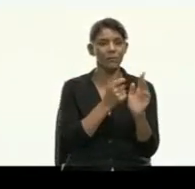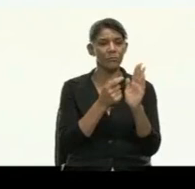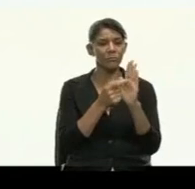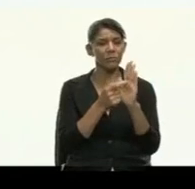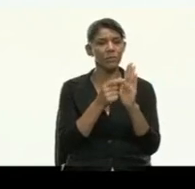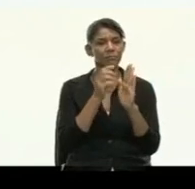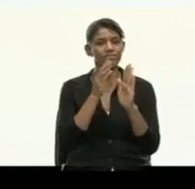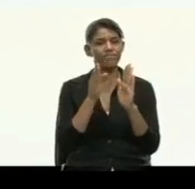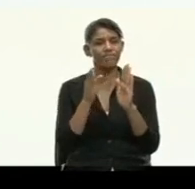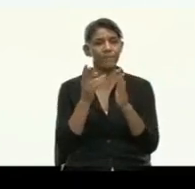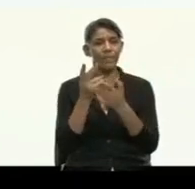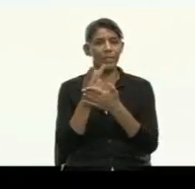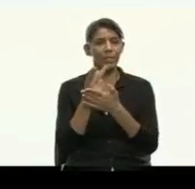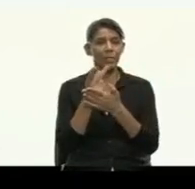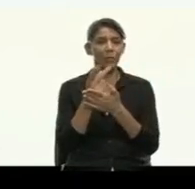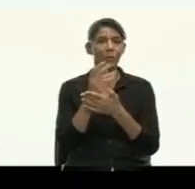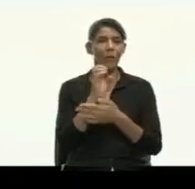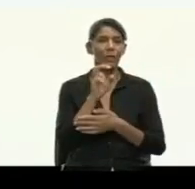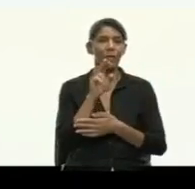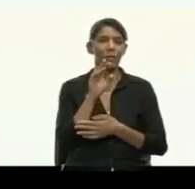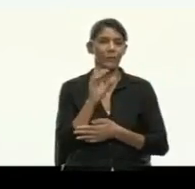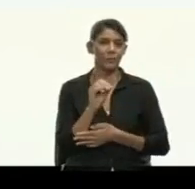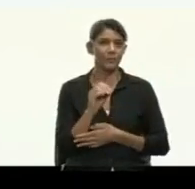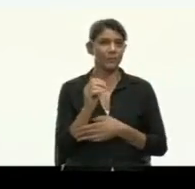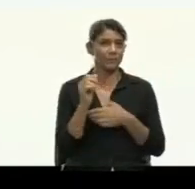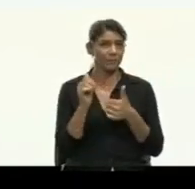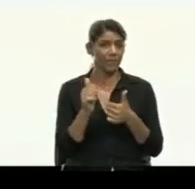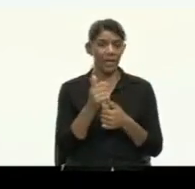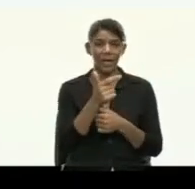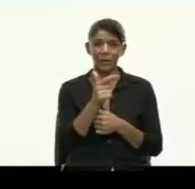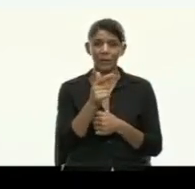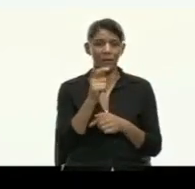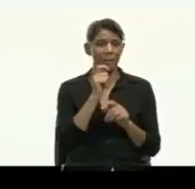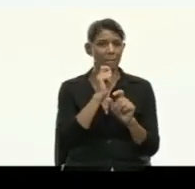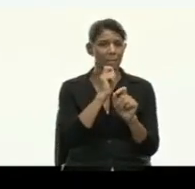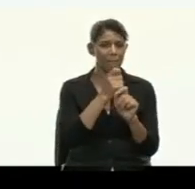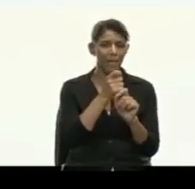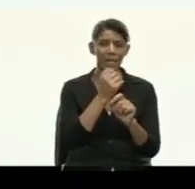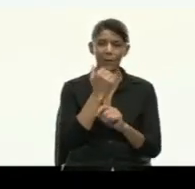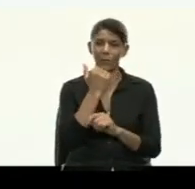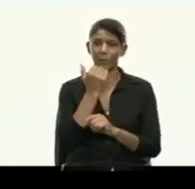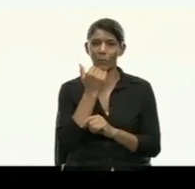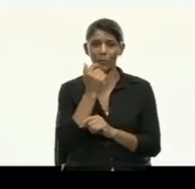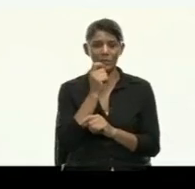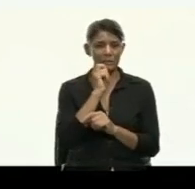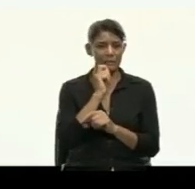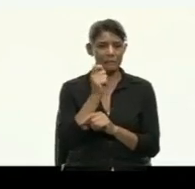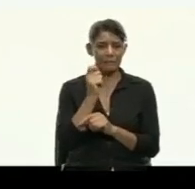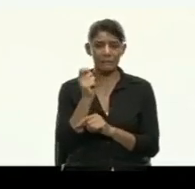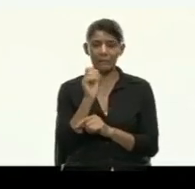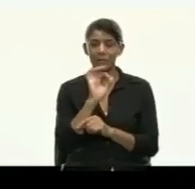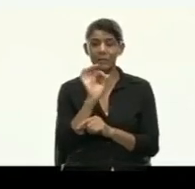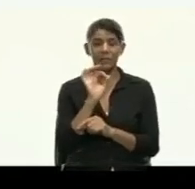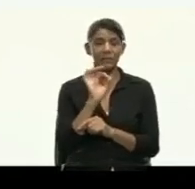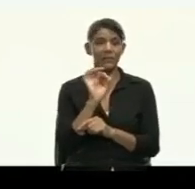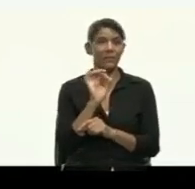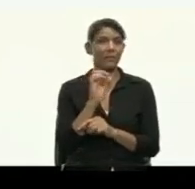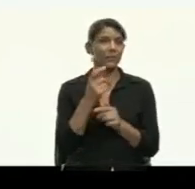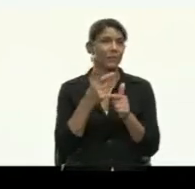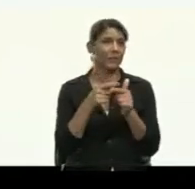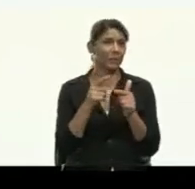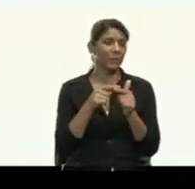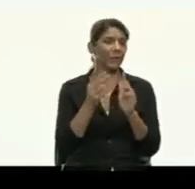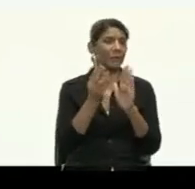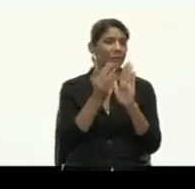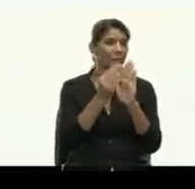e o eixo, tudo bem? Professor, não tenho prego, não consegui martelar aqui em cima, não tem problema. Você